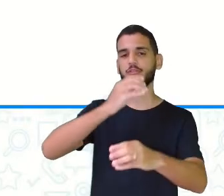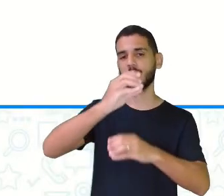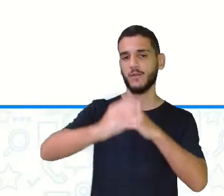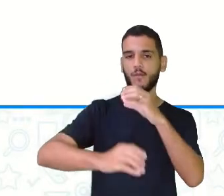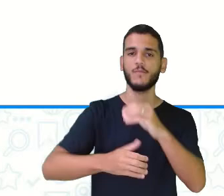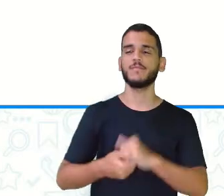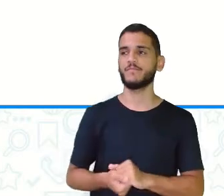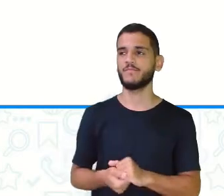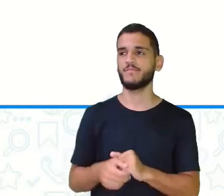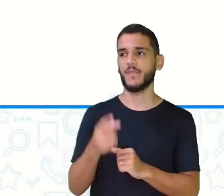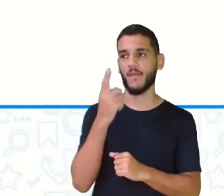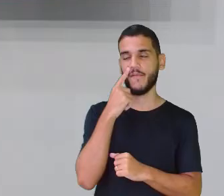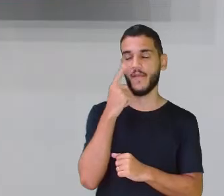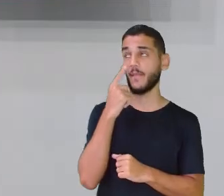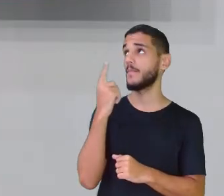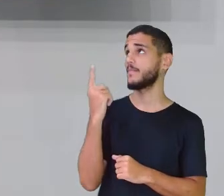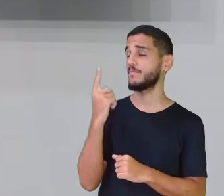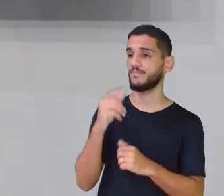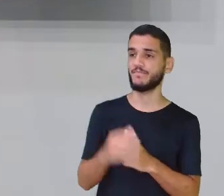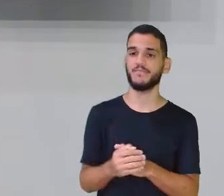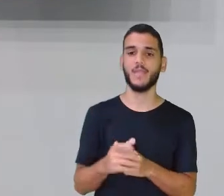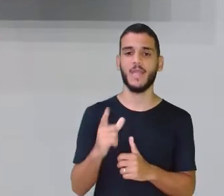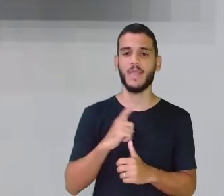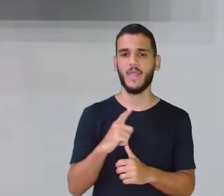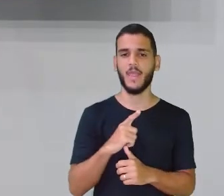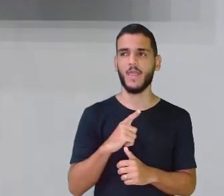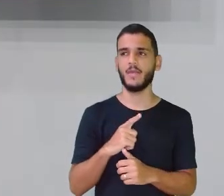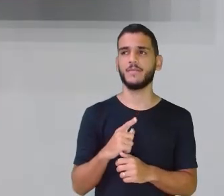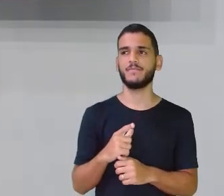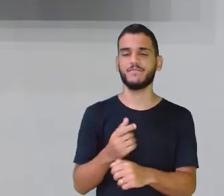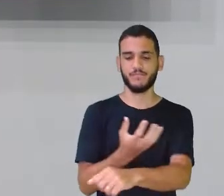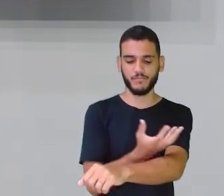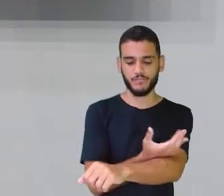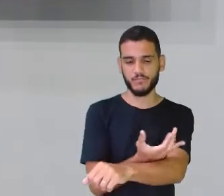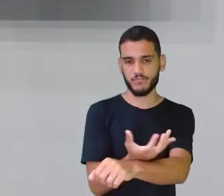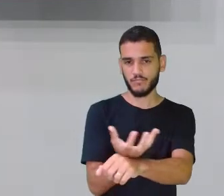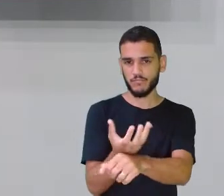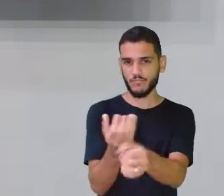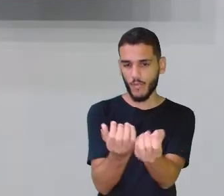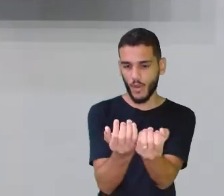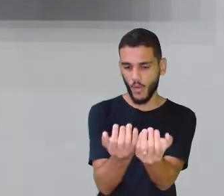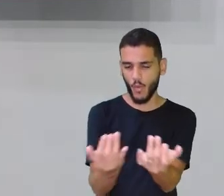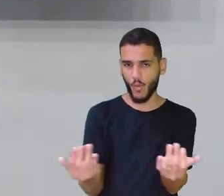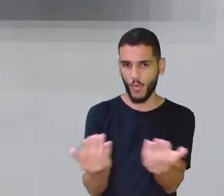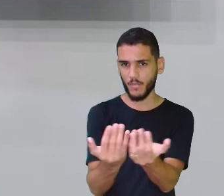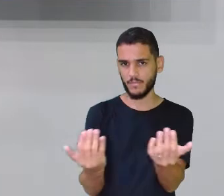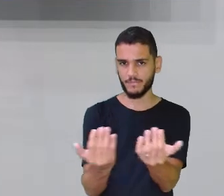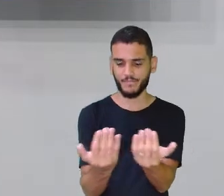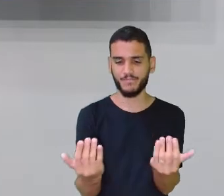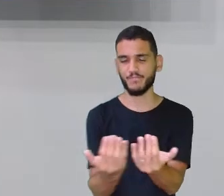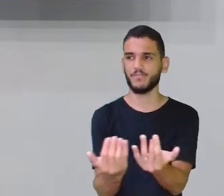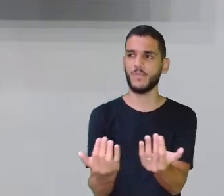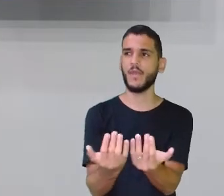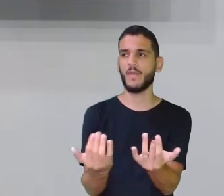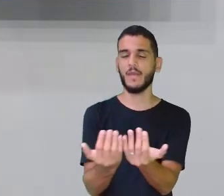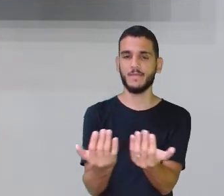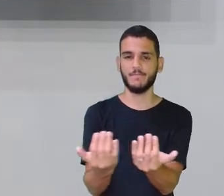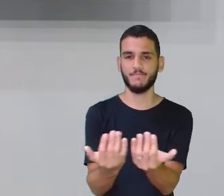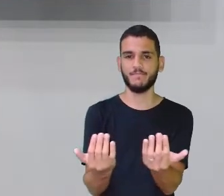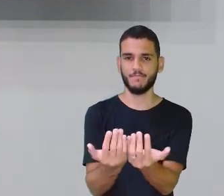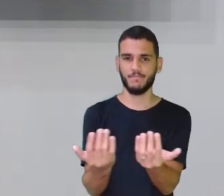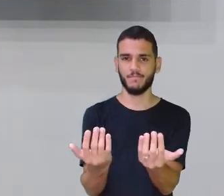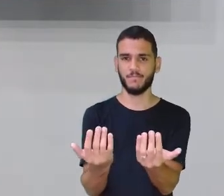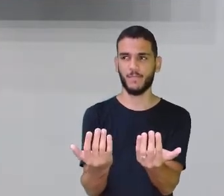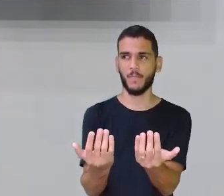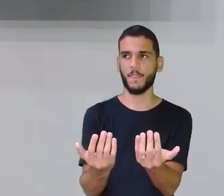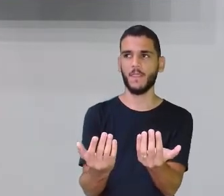aqui embaixo dessa cadeia alimentar tem a representação das plantinhas. As plantinhas, que são alimento